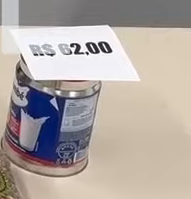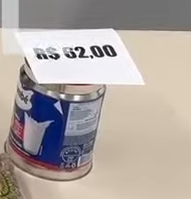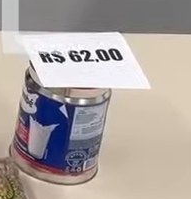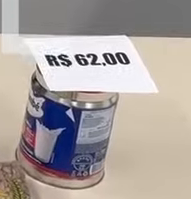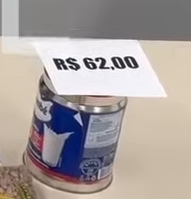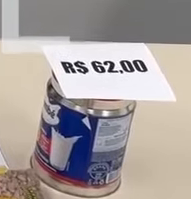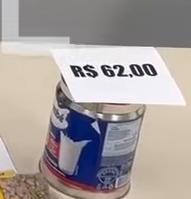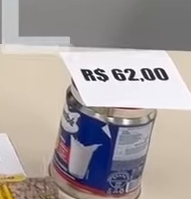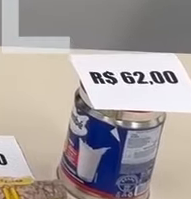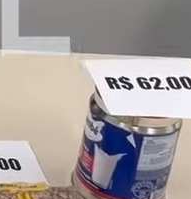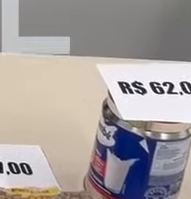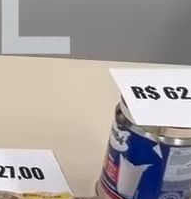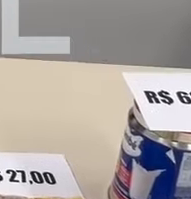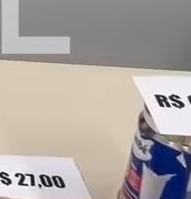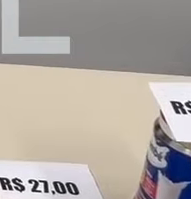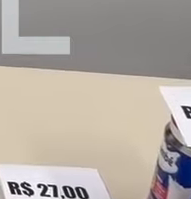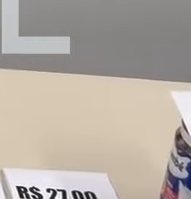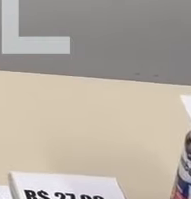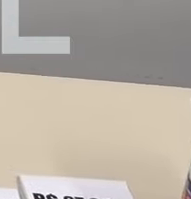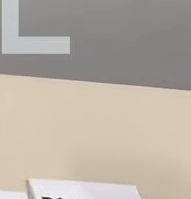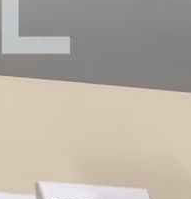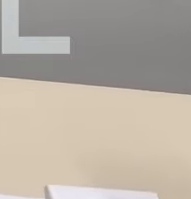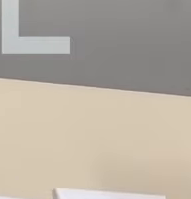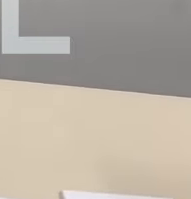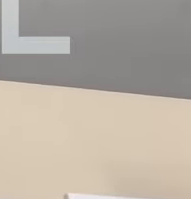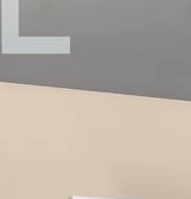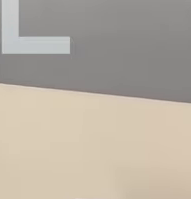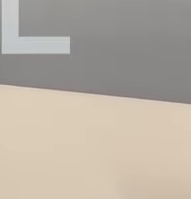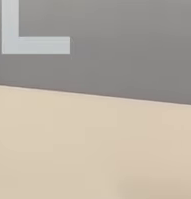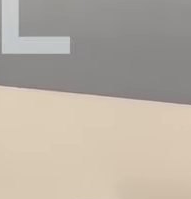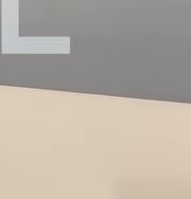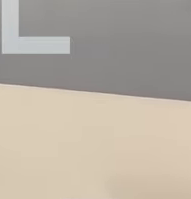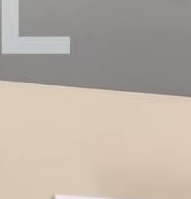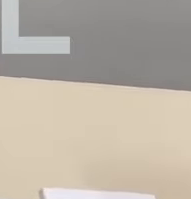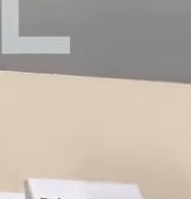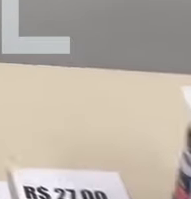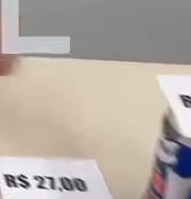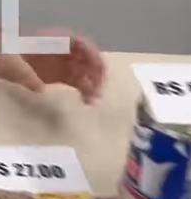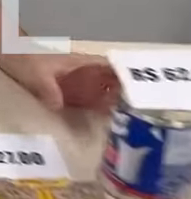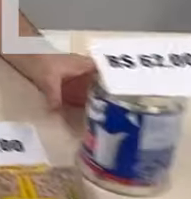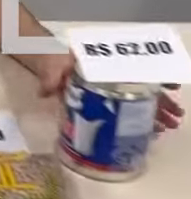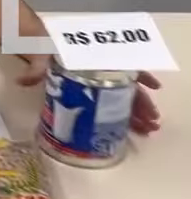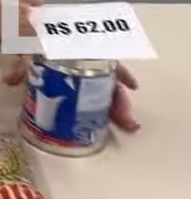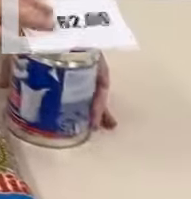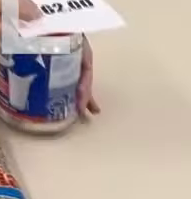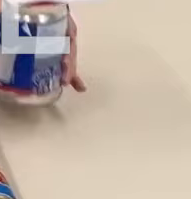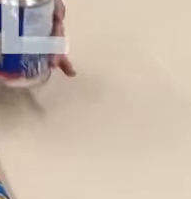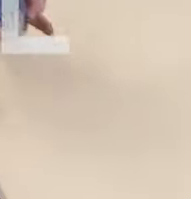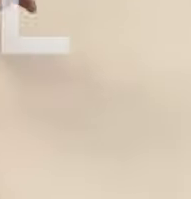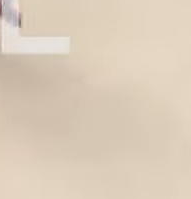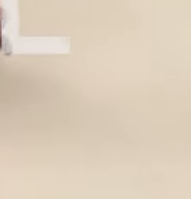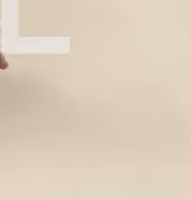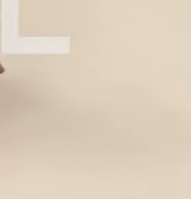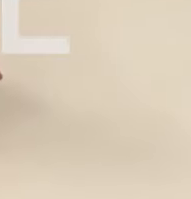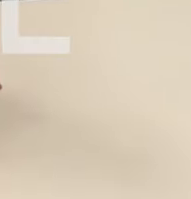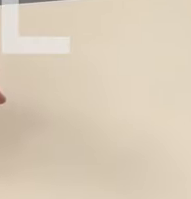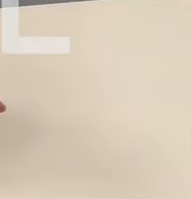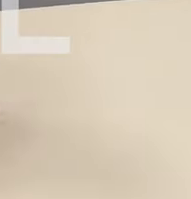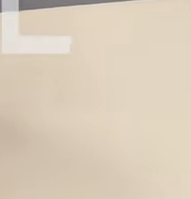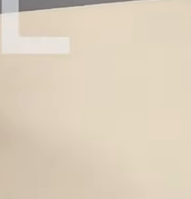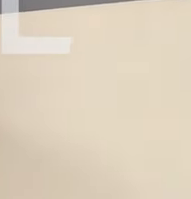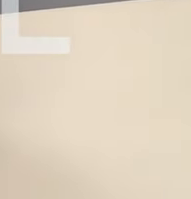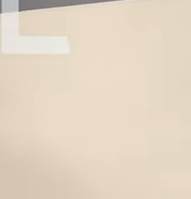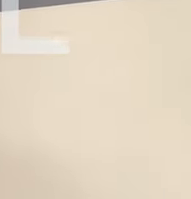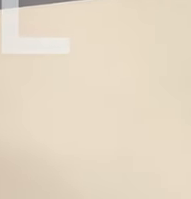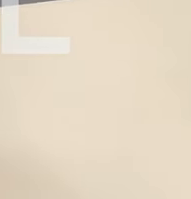ó 21,99 21,99 agora olha quanto que o governo pagou olha